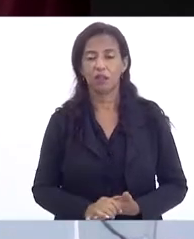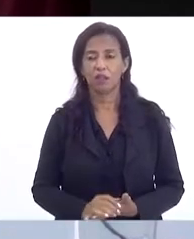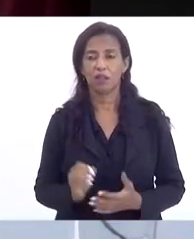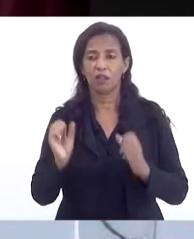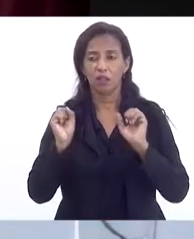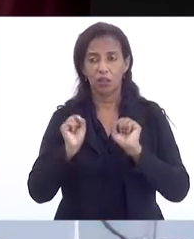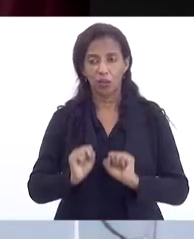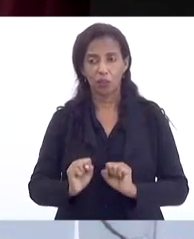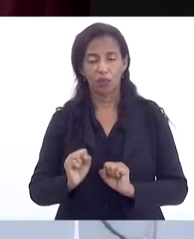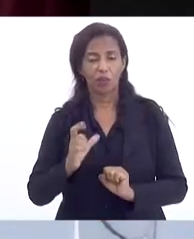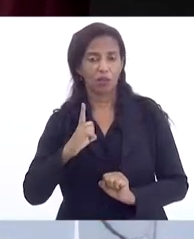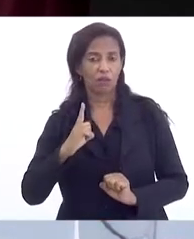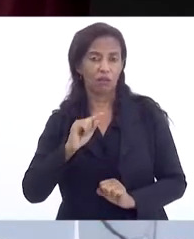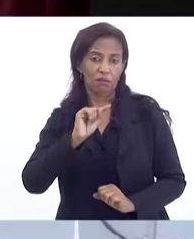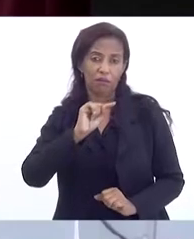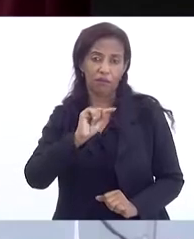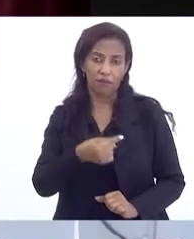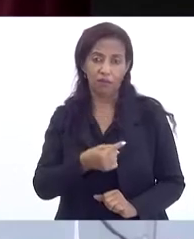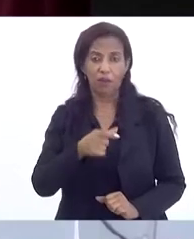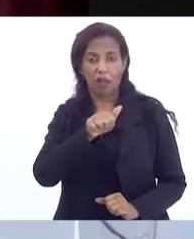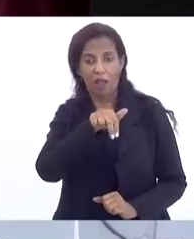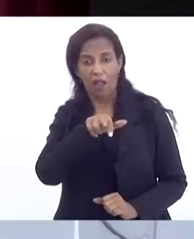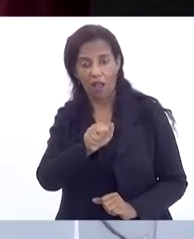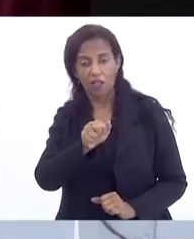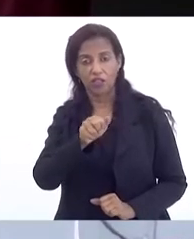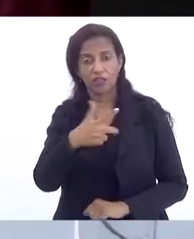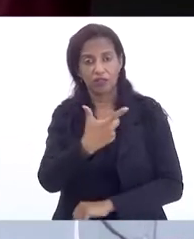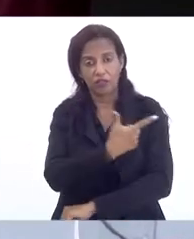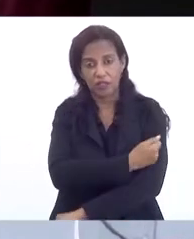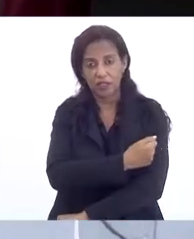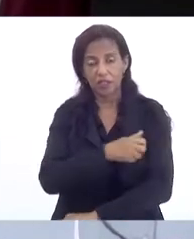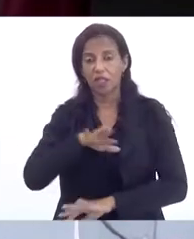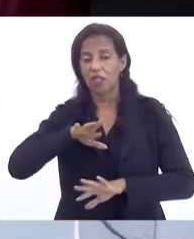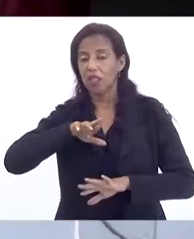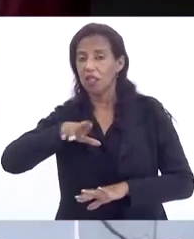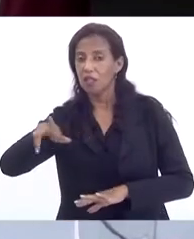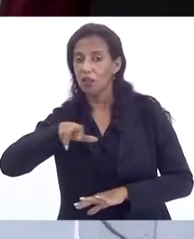poderá prescrever, vírgula, as vacinas que não sejam